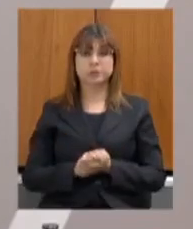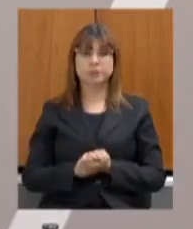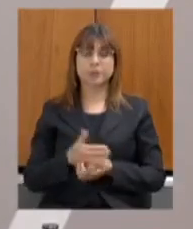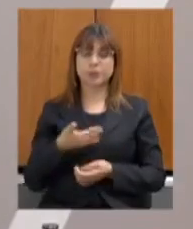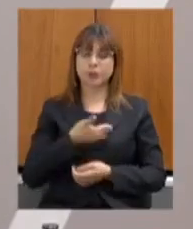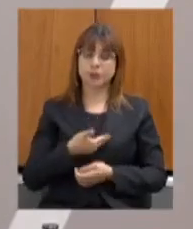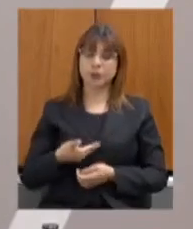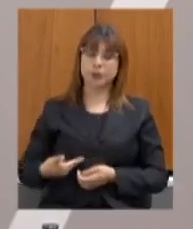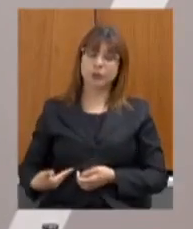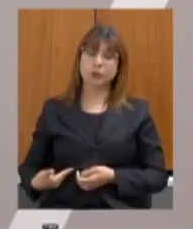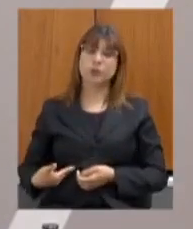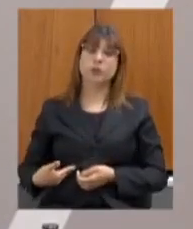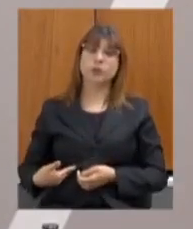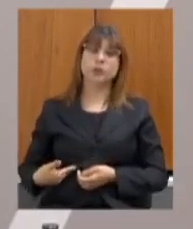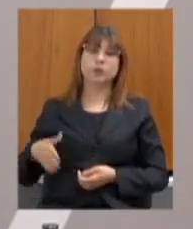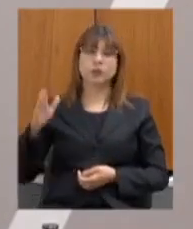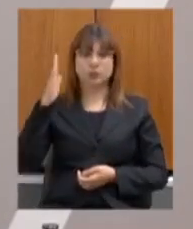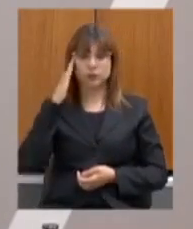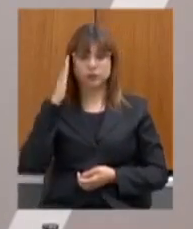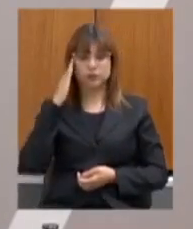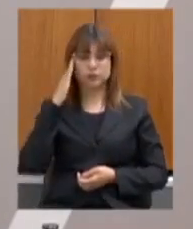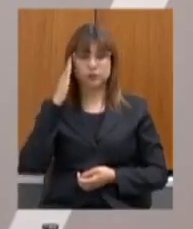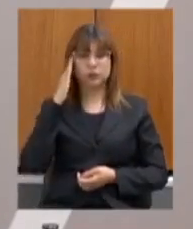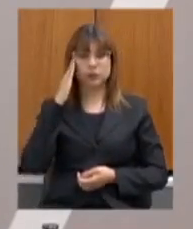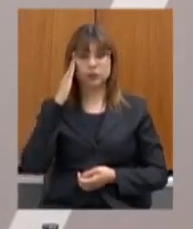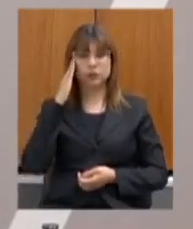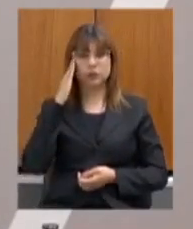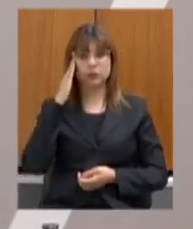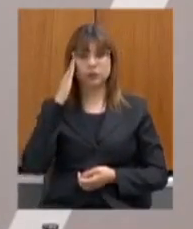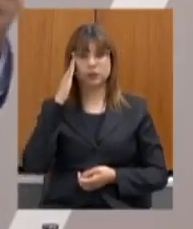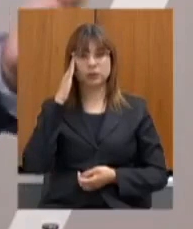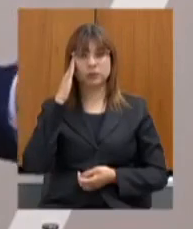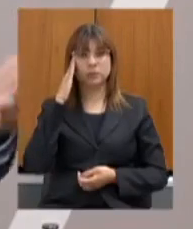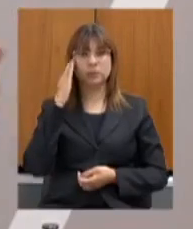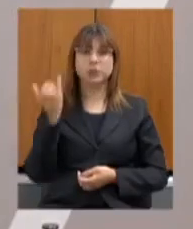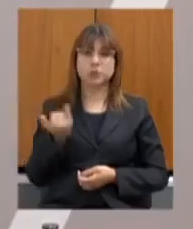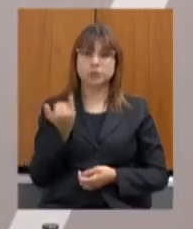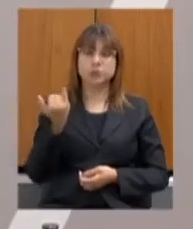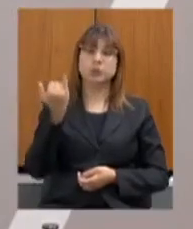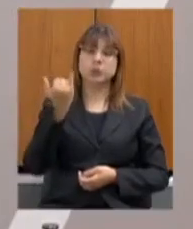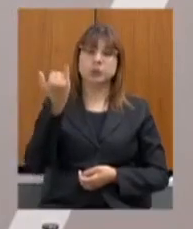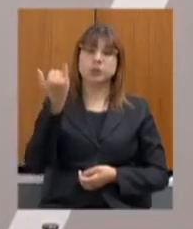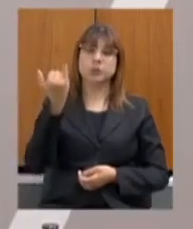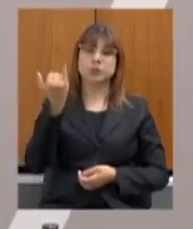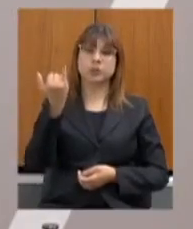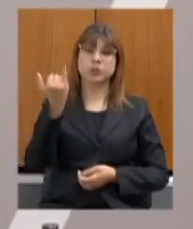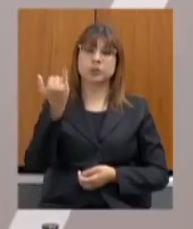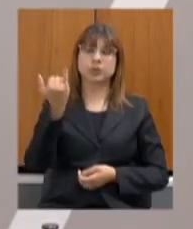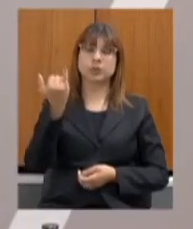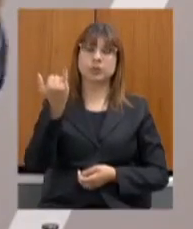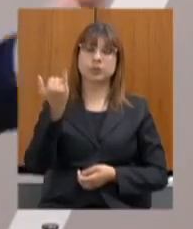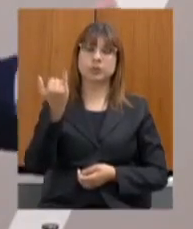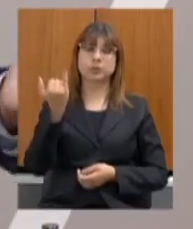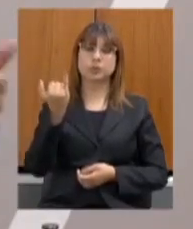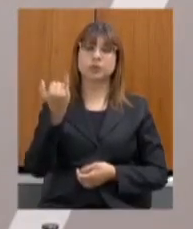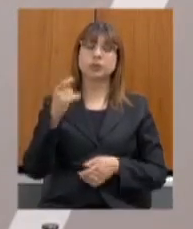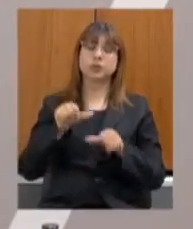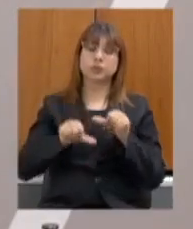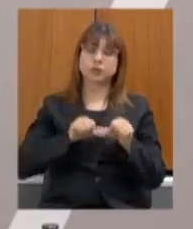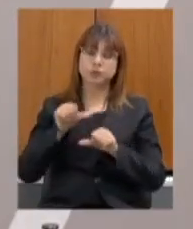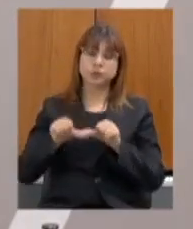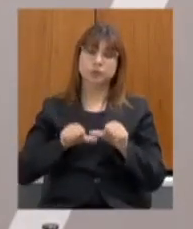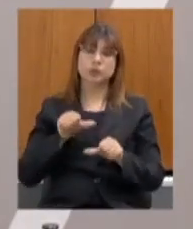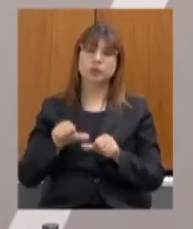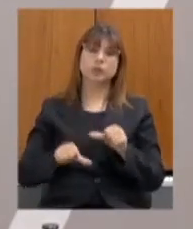governo sabido dessa importância e tem transformado tudo